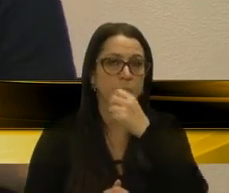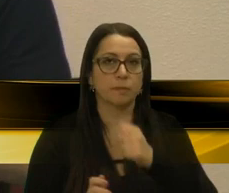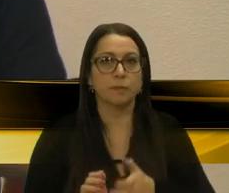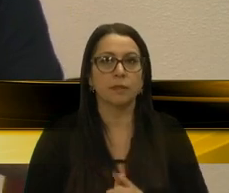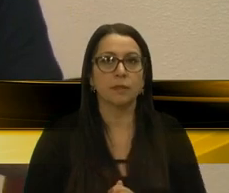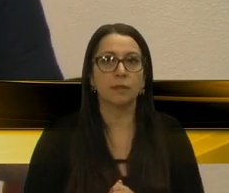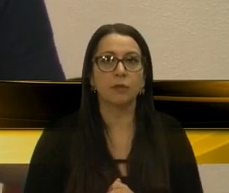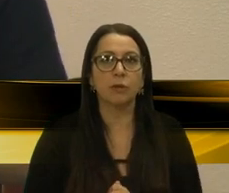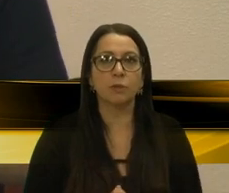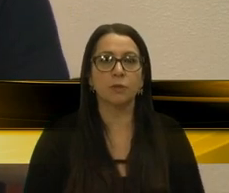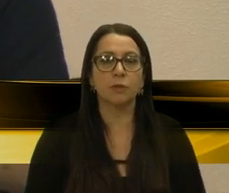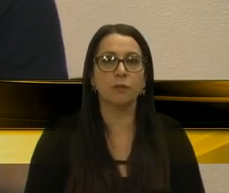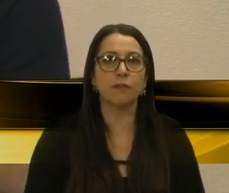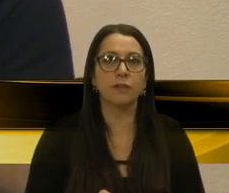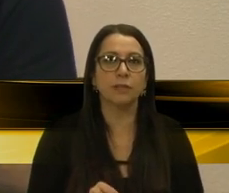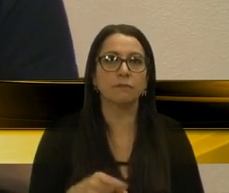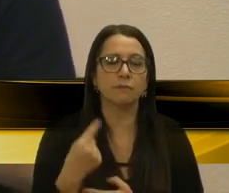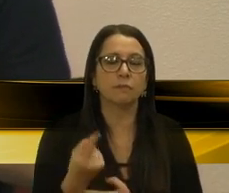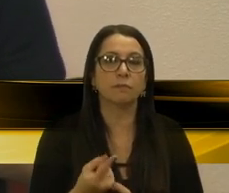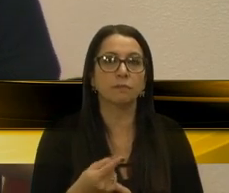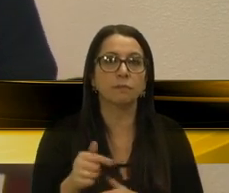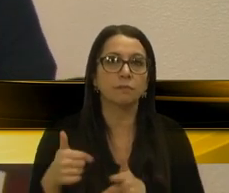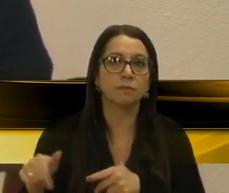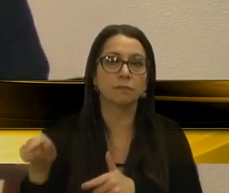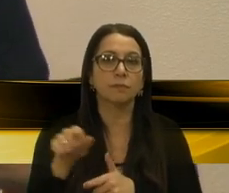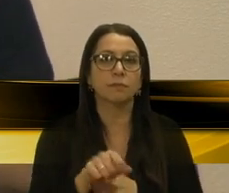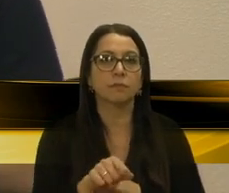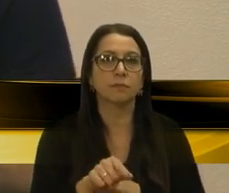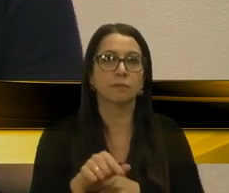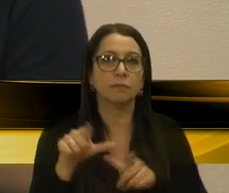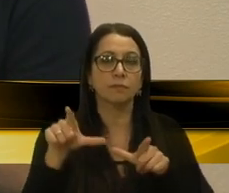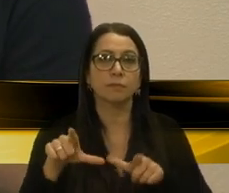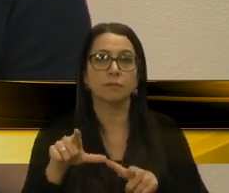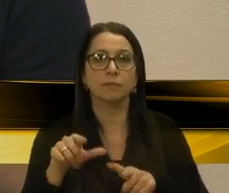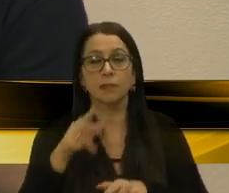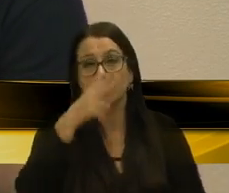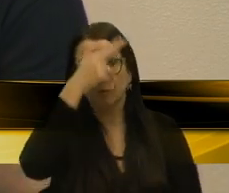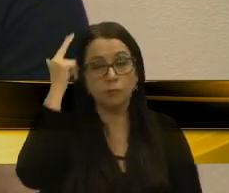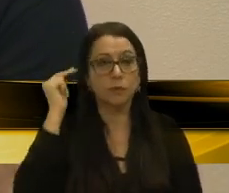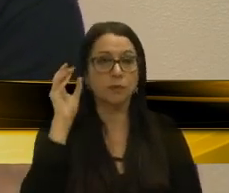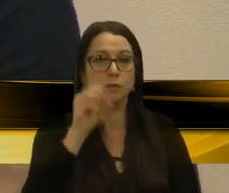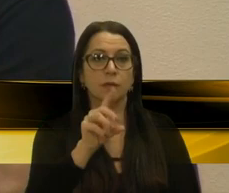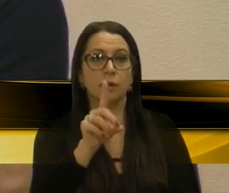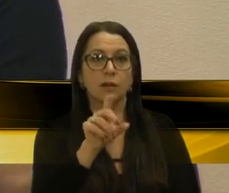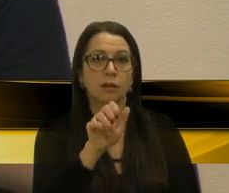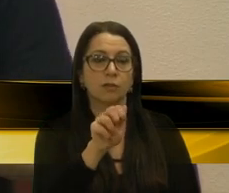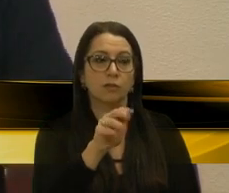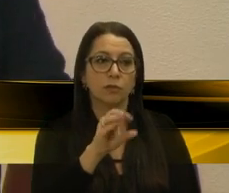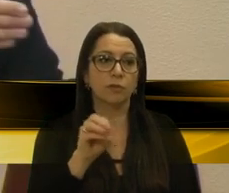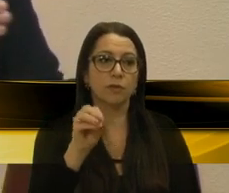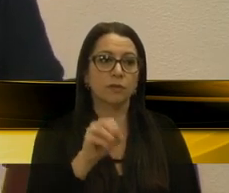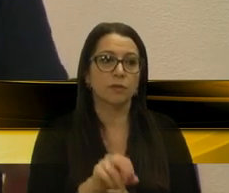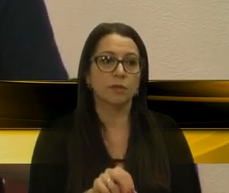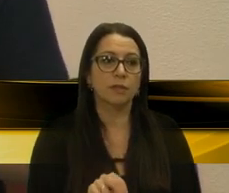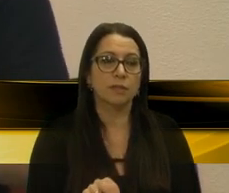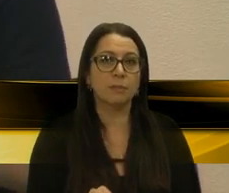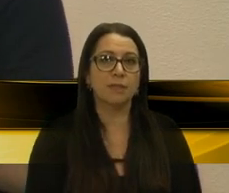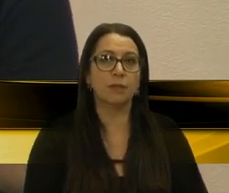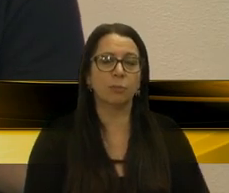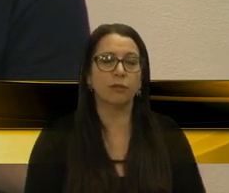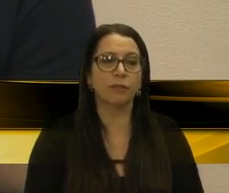no lugar dele aqui é o Brem, que trabalhava no gabinete de Cassino. Está lá no Diário Oficial Eletrônico, e quem vê o Brem